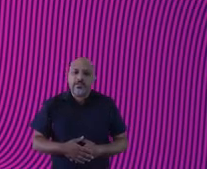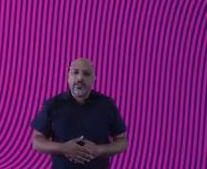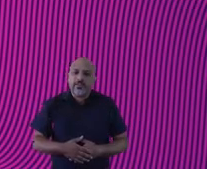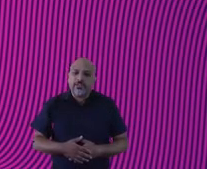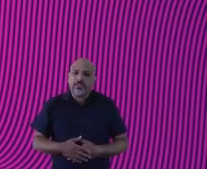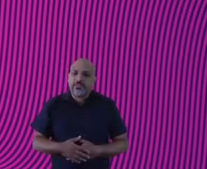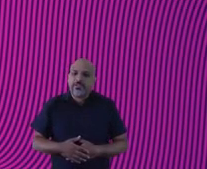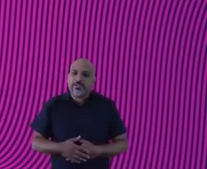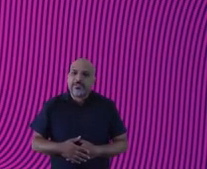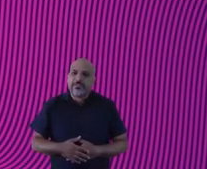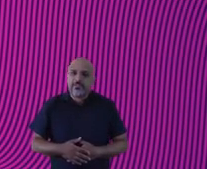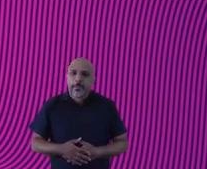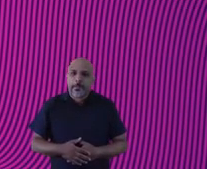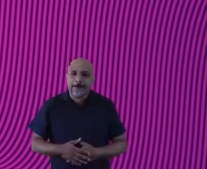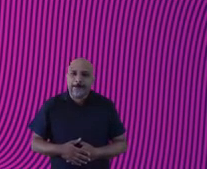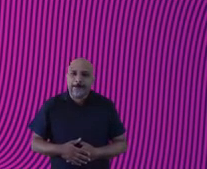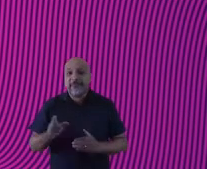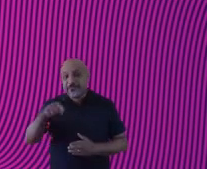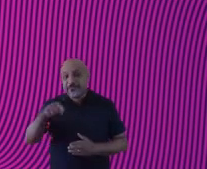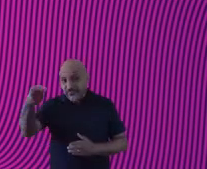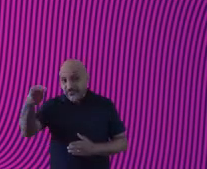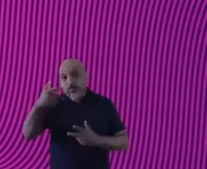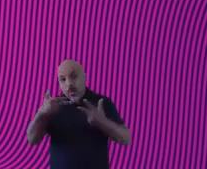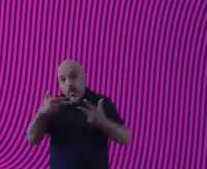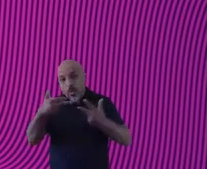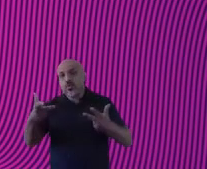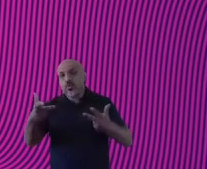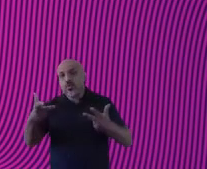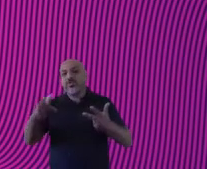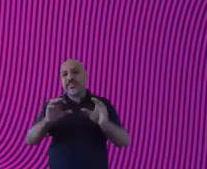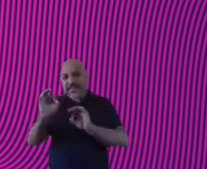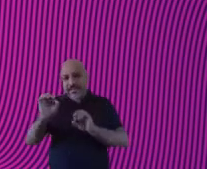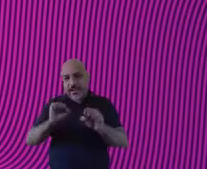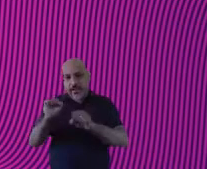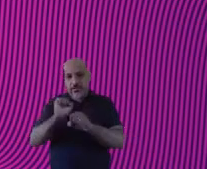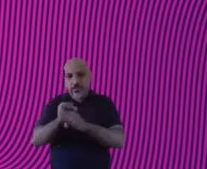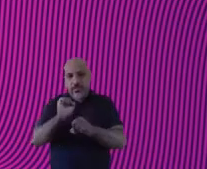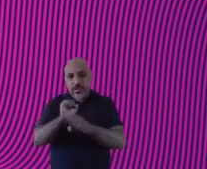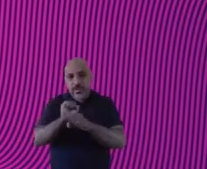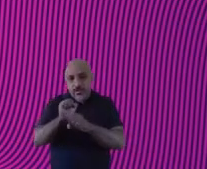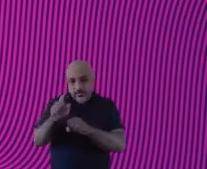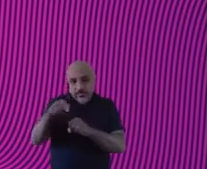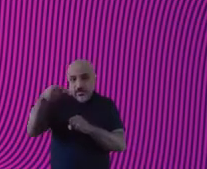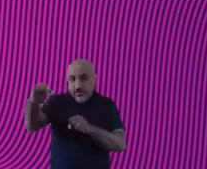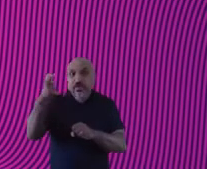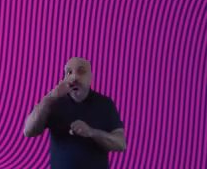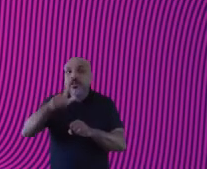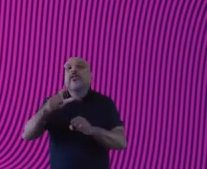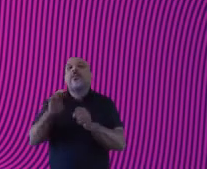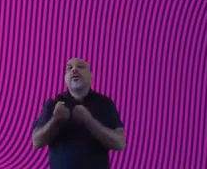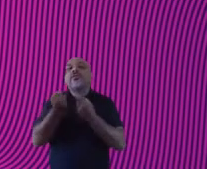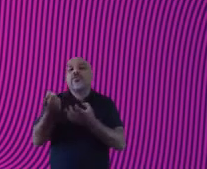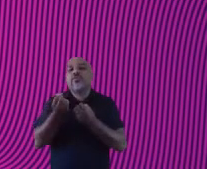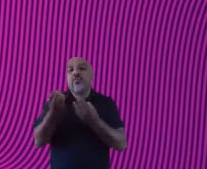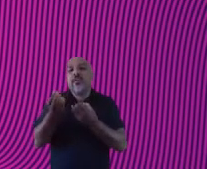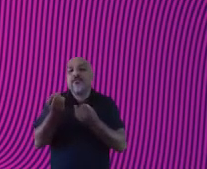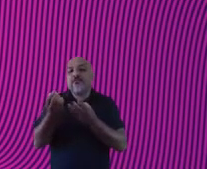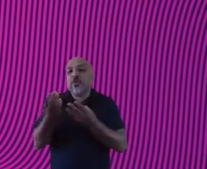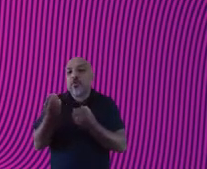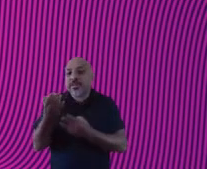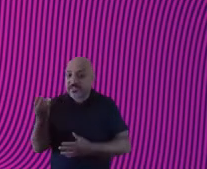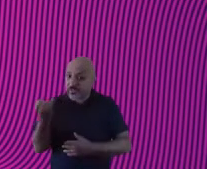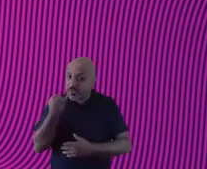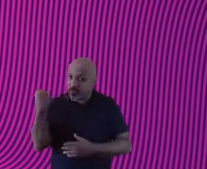para realizar em outro daqui a um pouquinho, né? Então, esse é mais um dado muito interessante, porque tem a